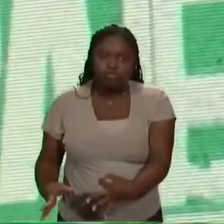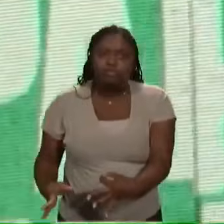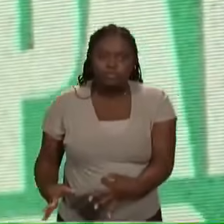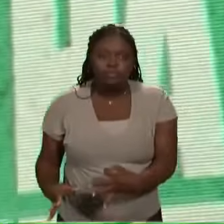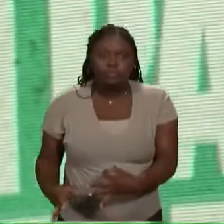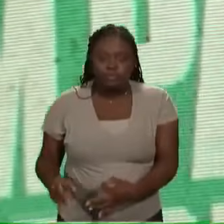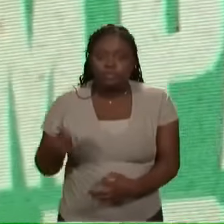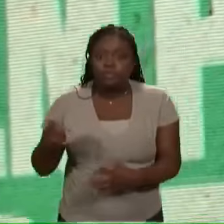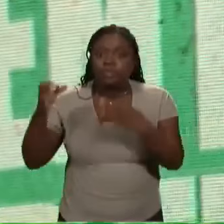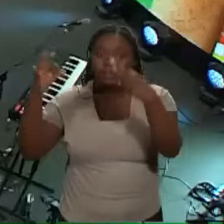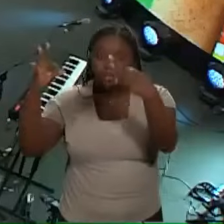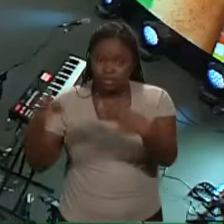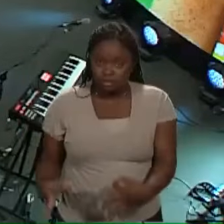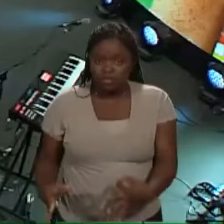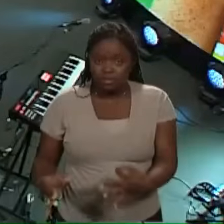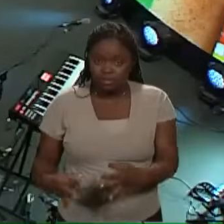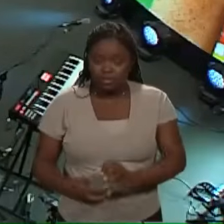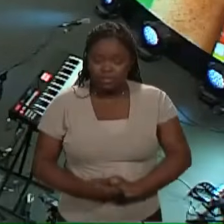Ele é justo.